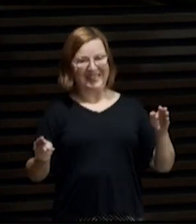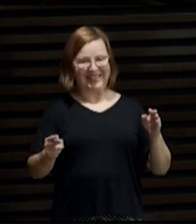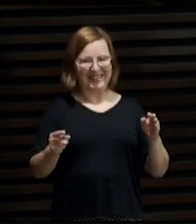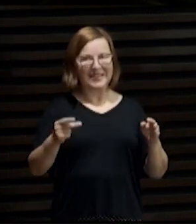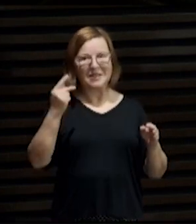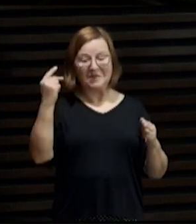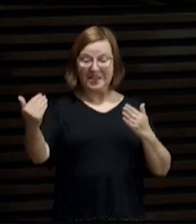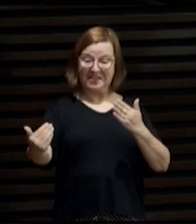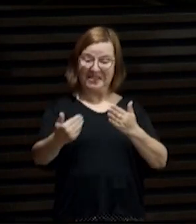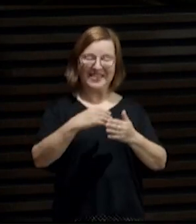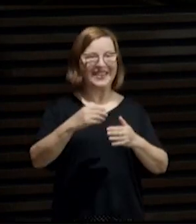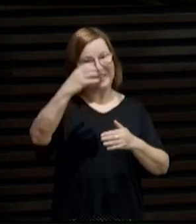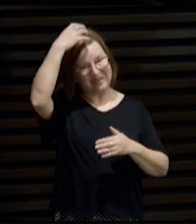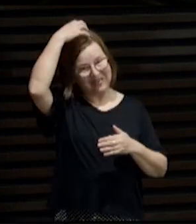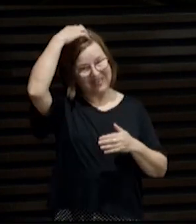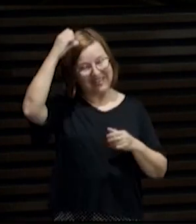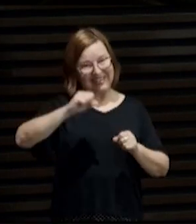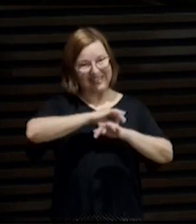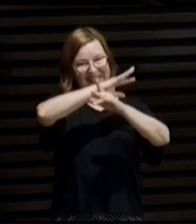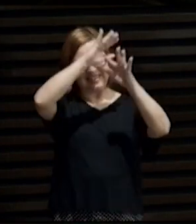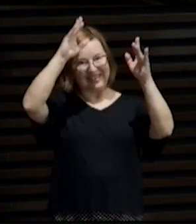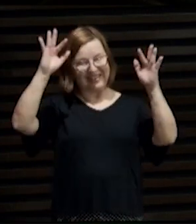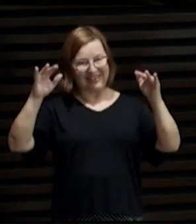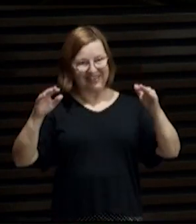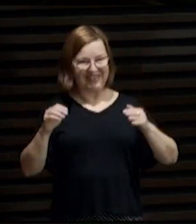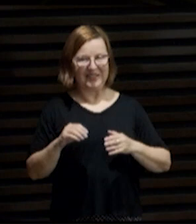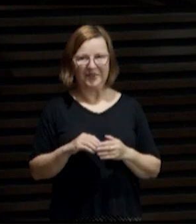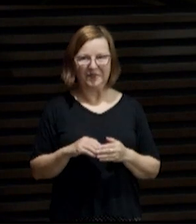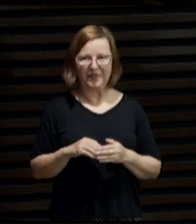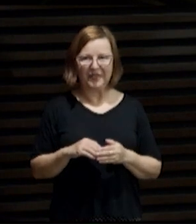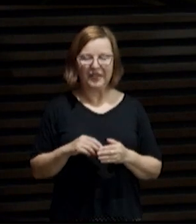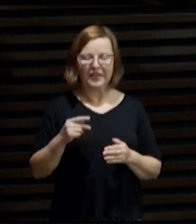passa levando todos os seus inimigos amarrados, destruídos.